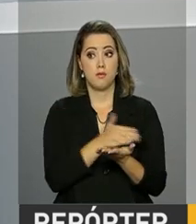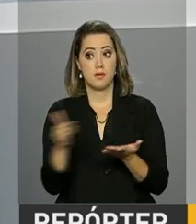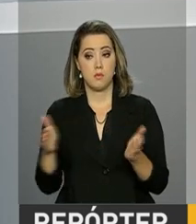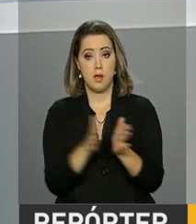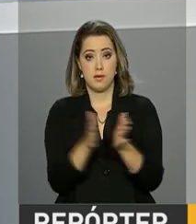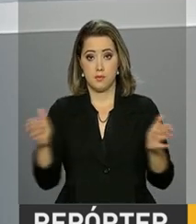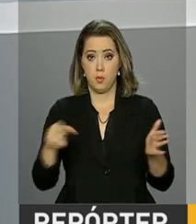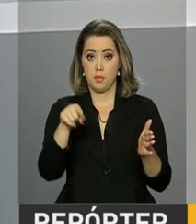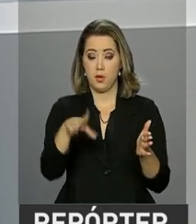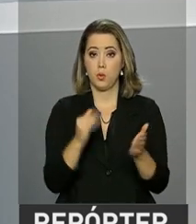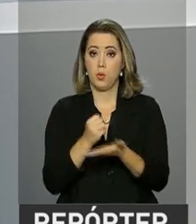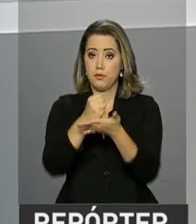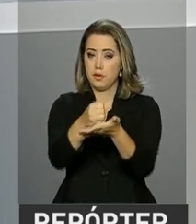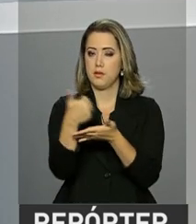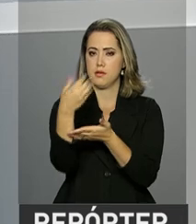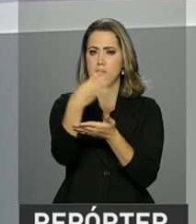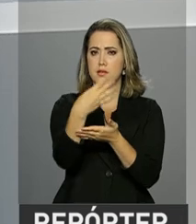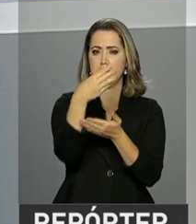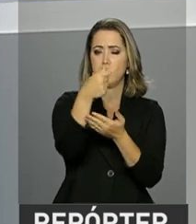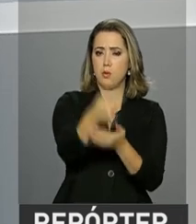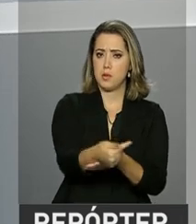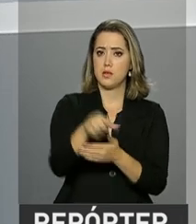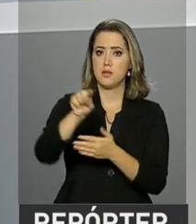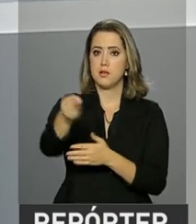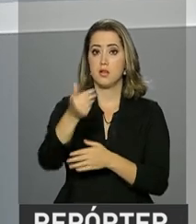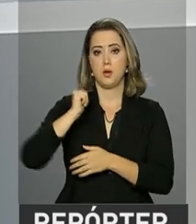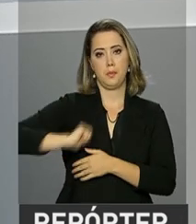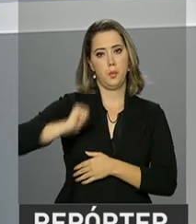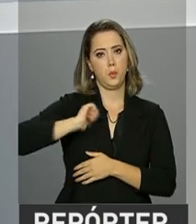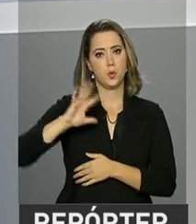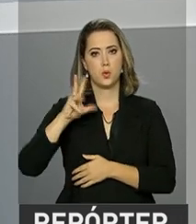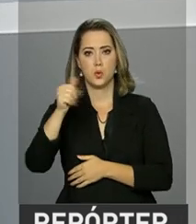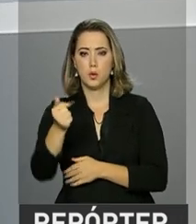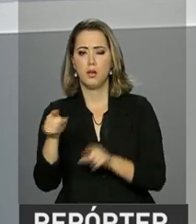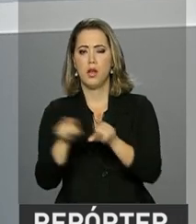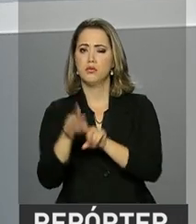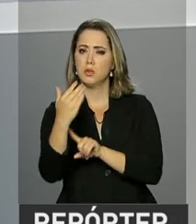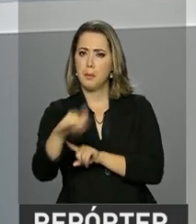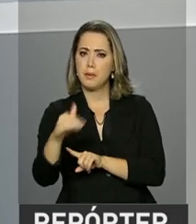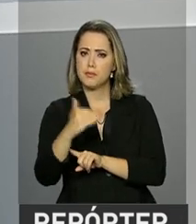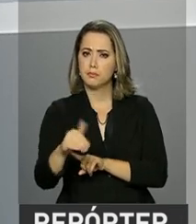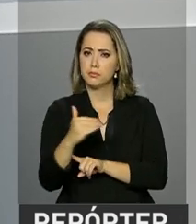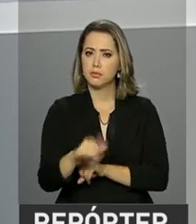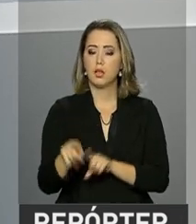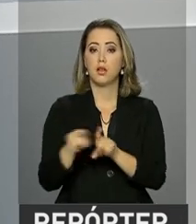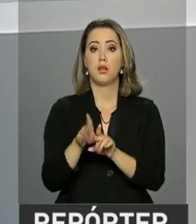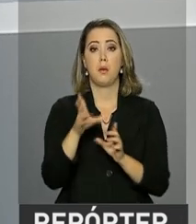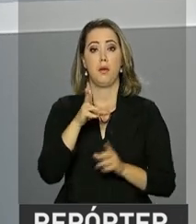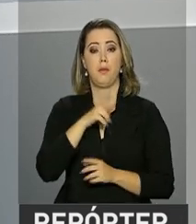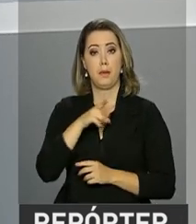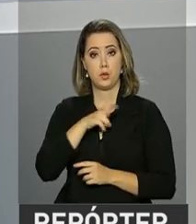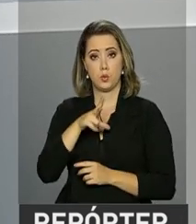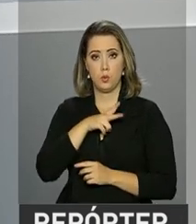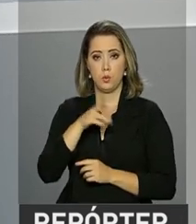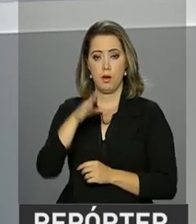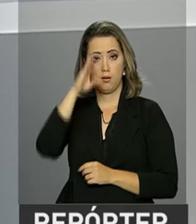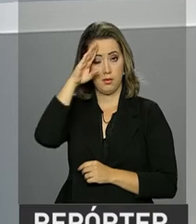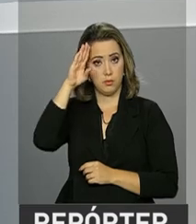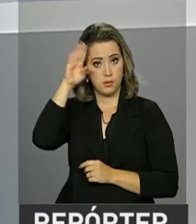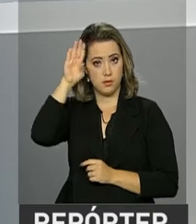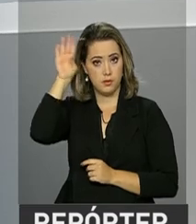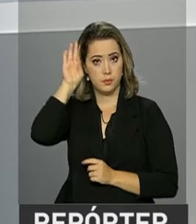pro oferece 147.000 bolsas integrais e parciais em instituições privadas de educação